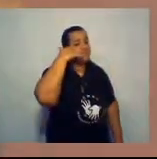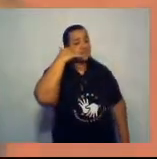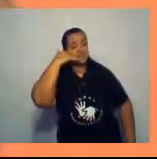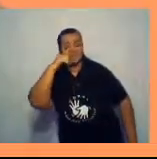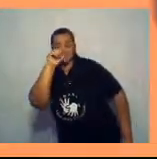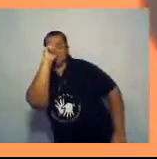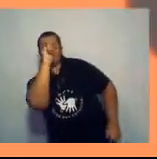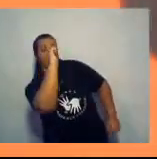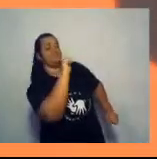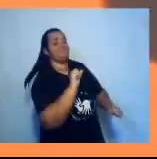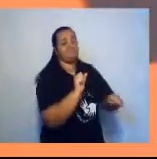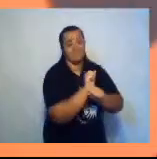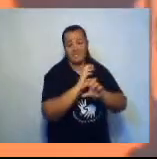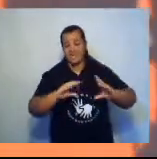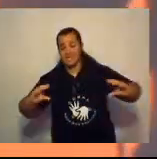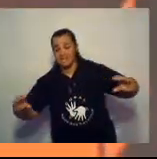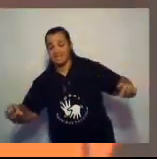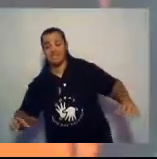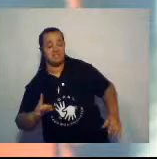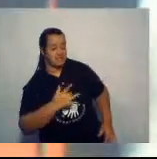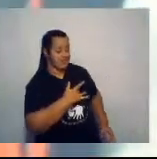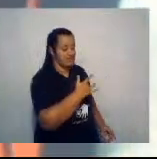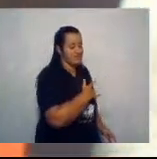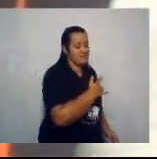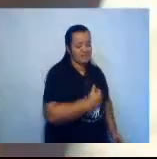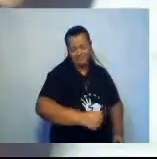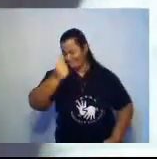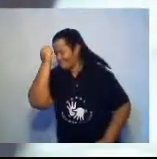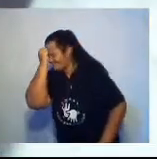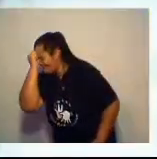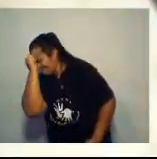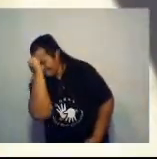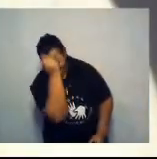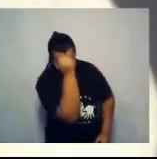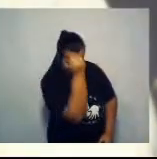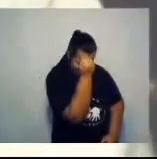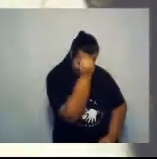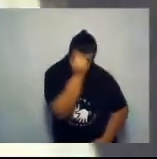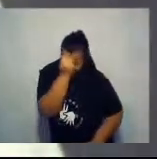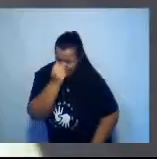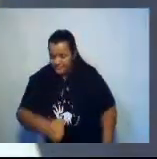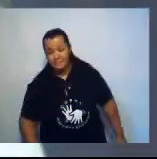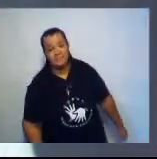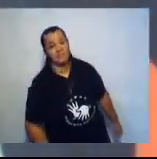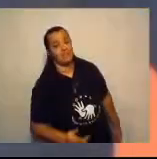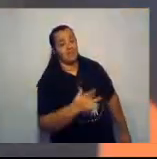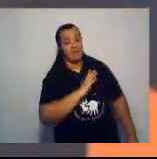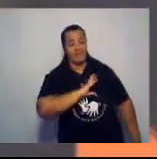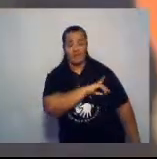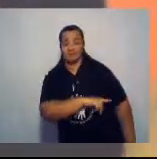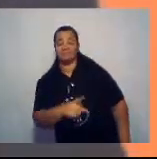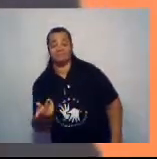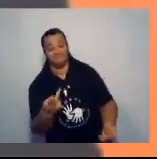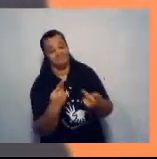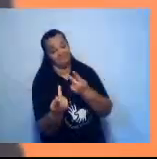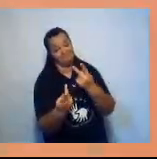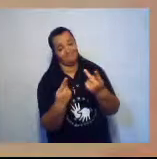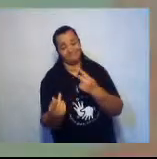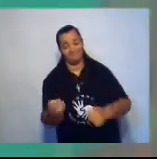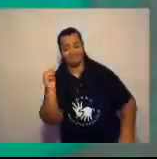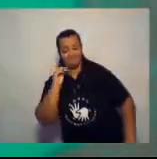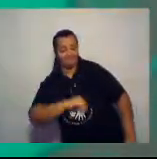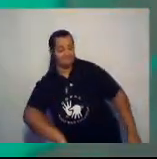liguei, parei no seu colchão. Chegou apaixonado e saí arrependido. Amar por dois só me